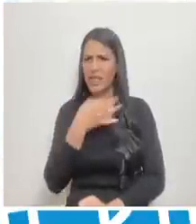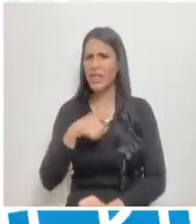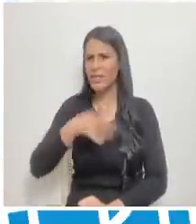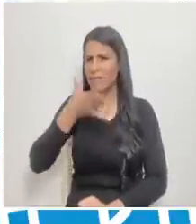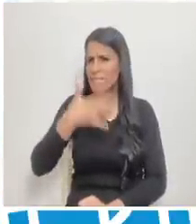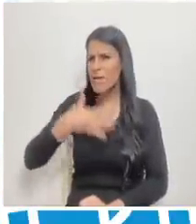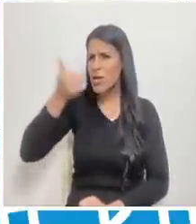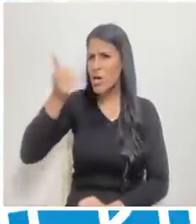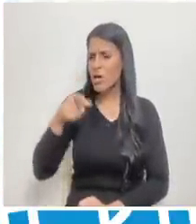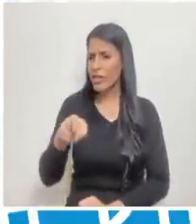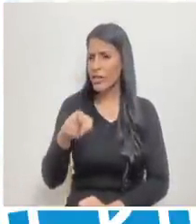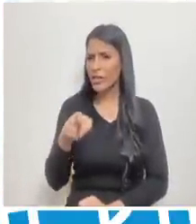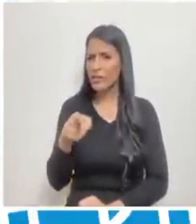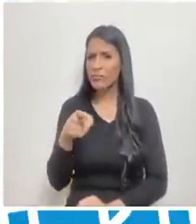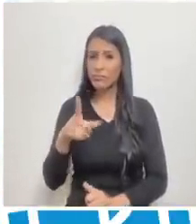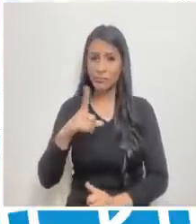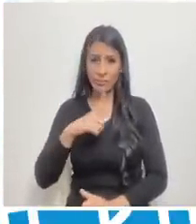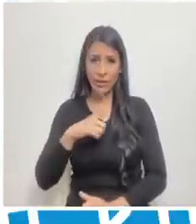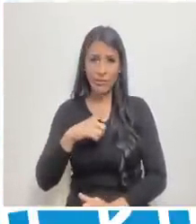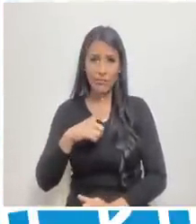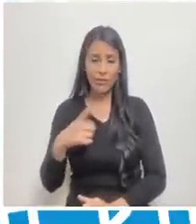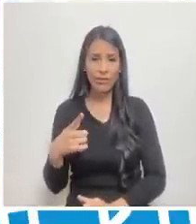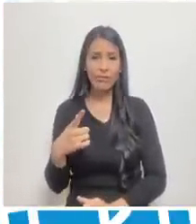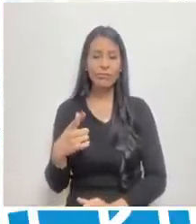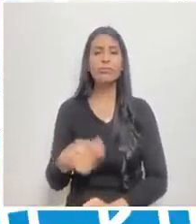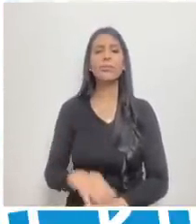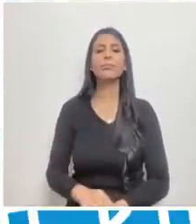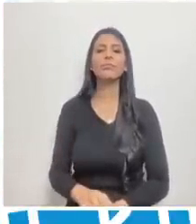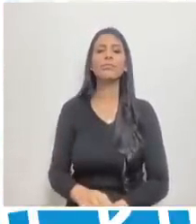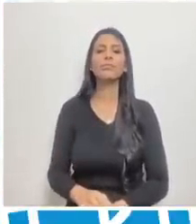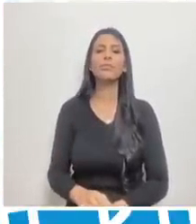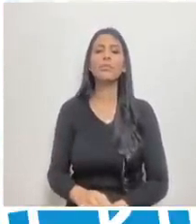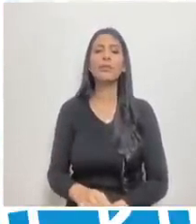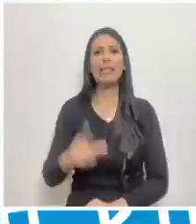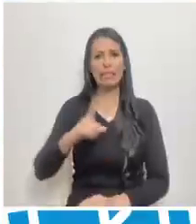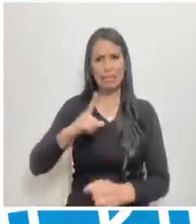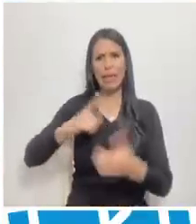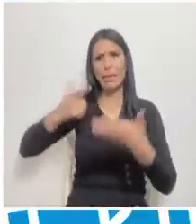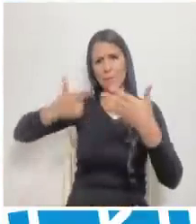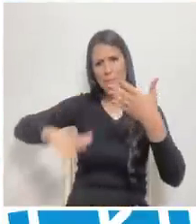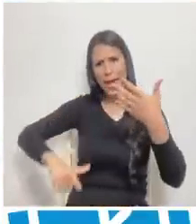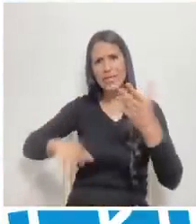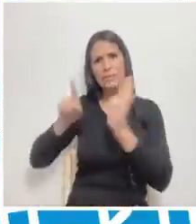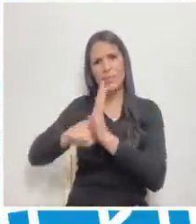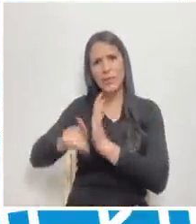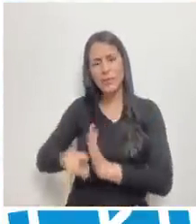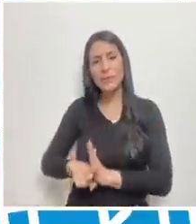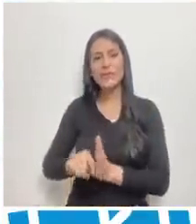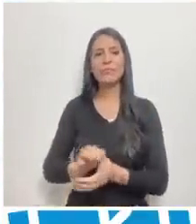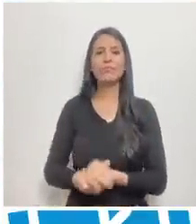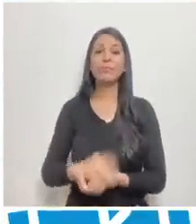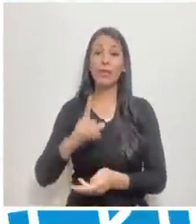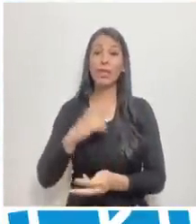avaliações? E tem mais pergunta aqui, eu vou ficar nessa. Tem uma específica aqui para o Alessio.